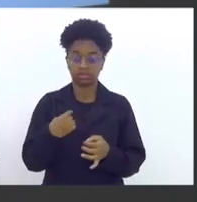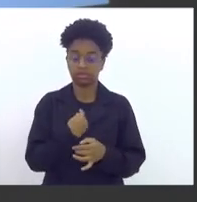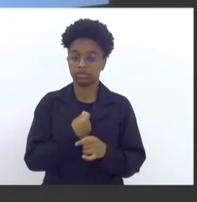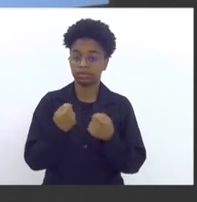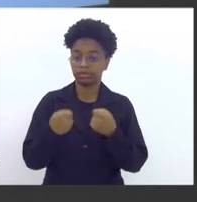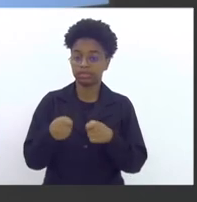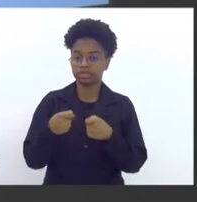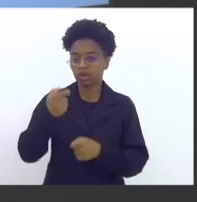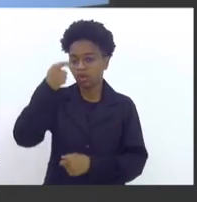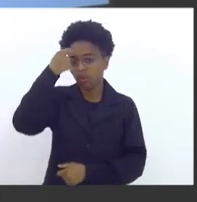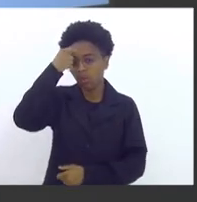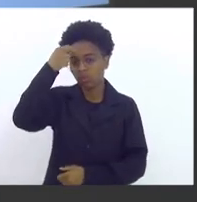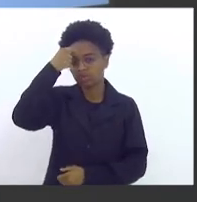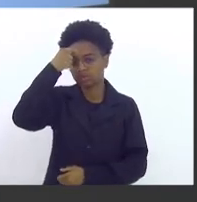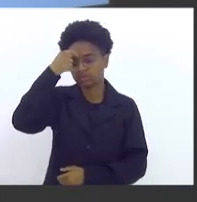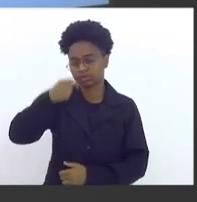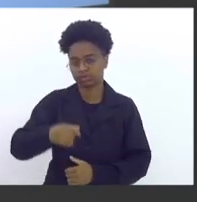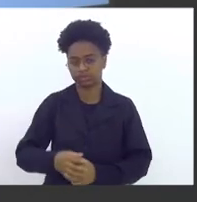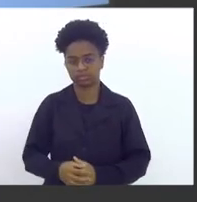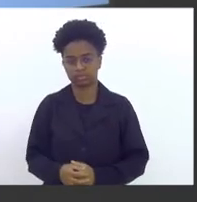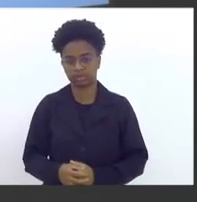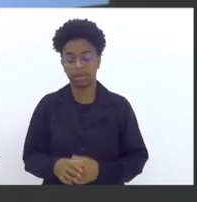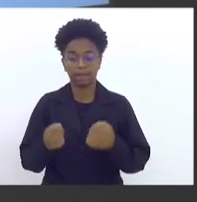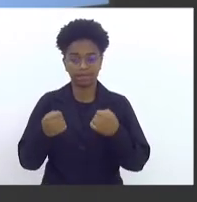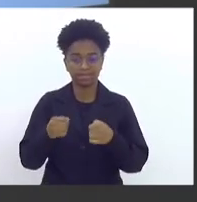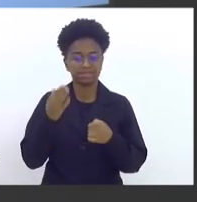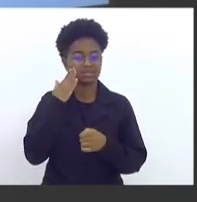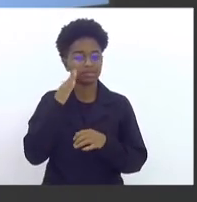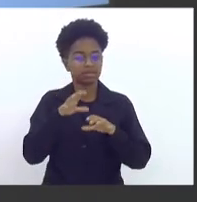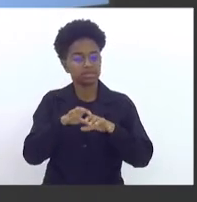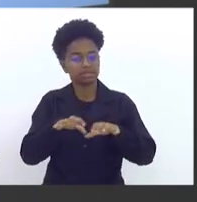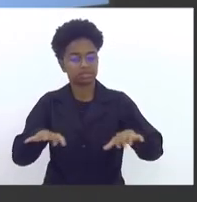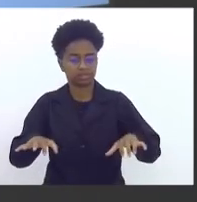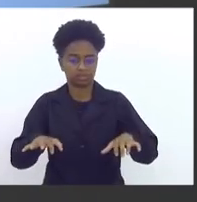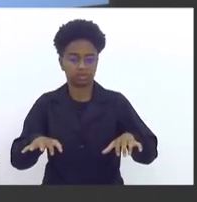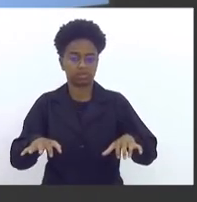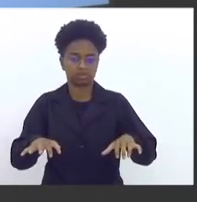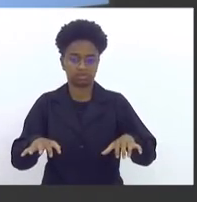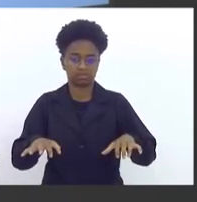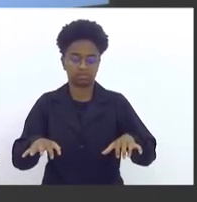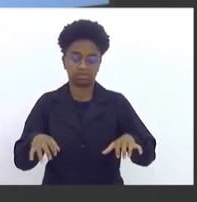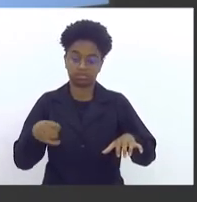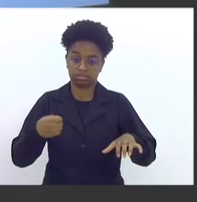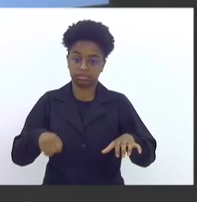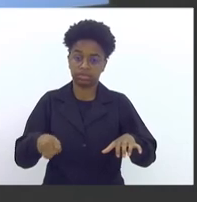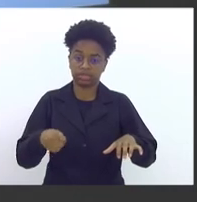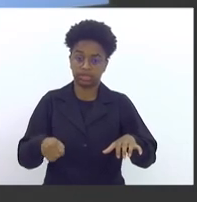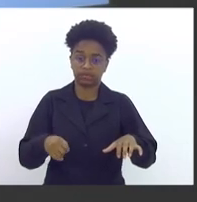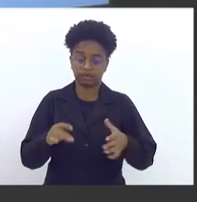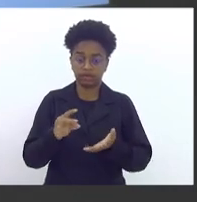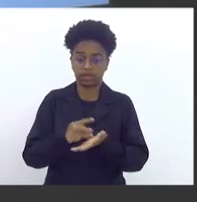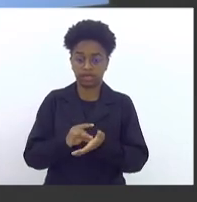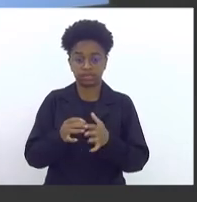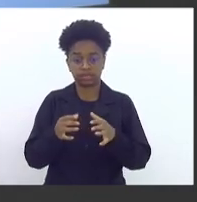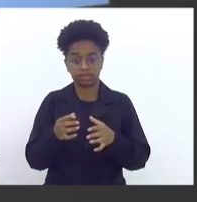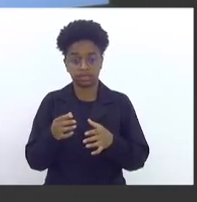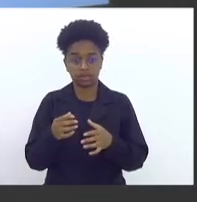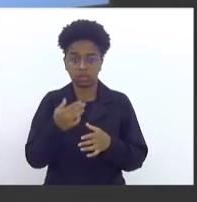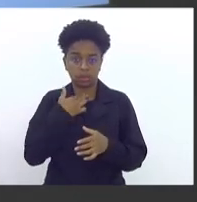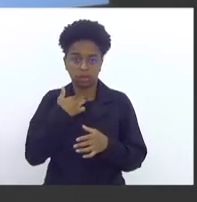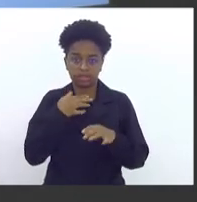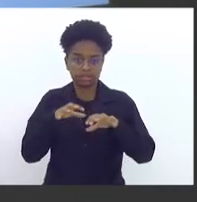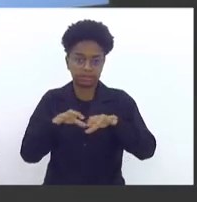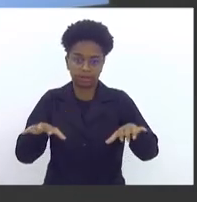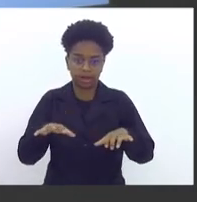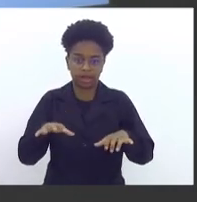essa consciência de separar bem de não na verdade separar essas duas realidades virtual